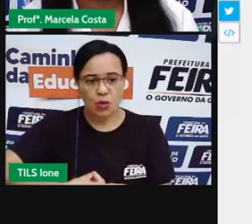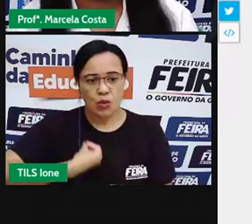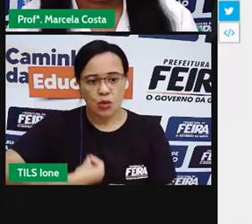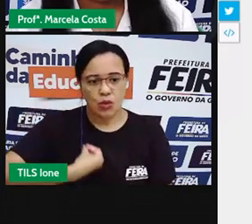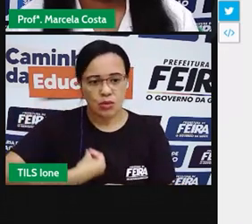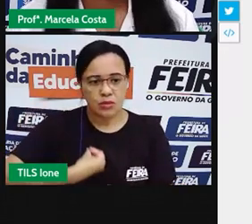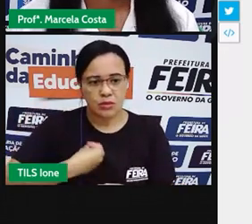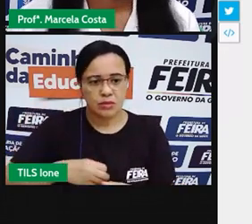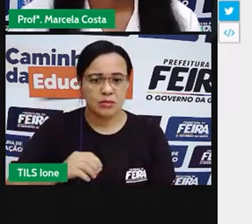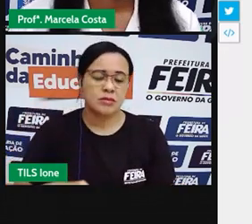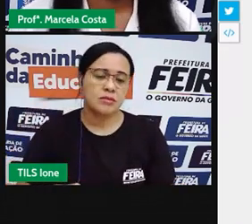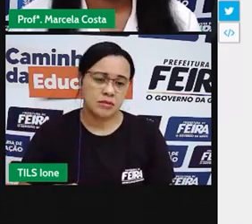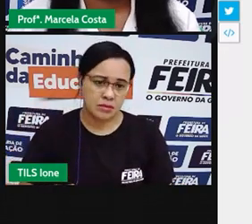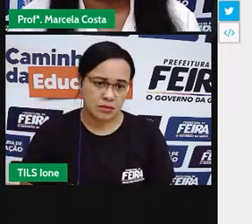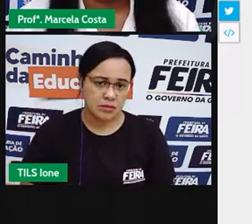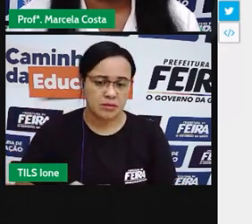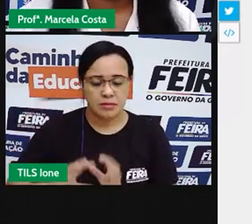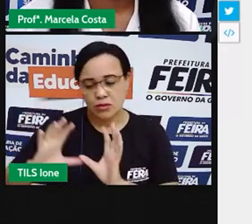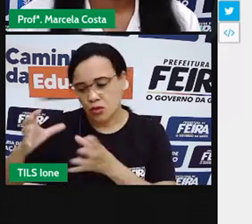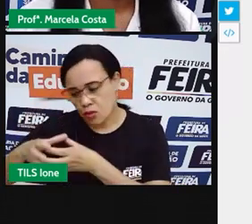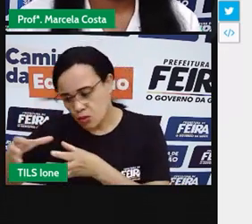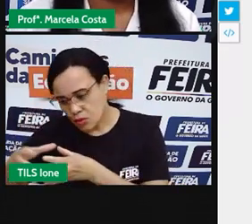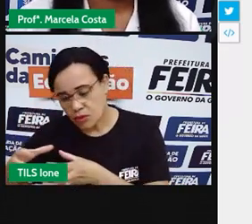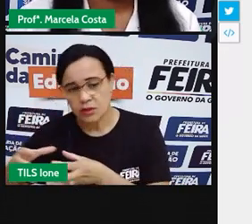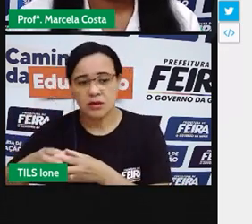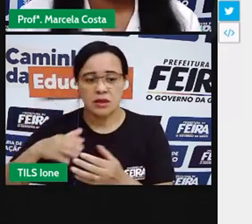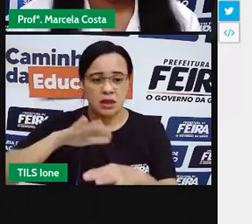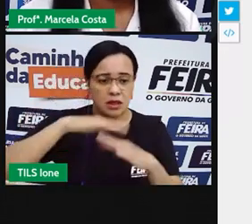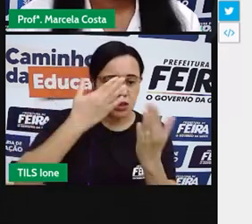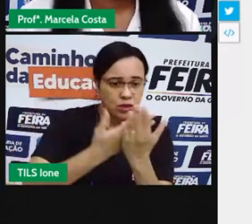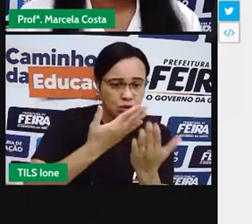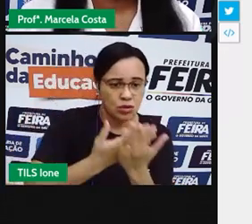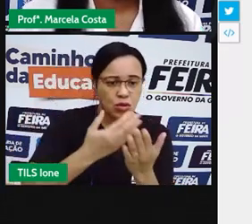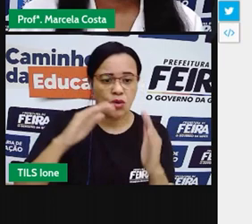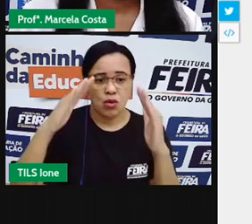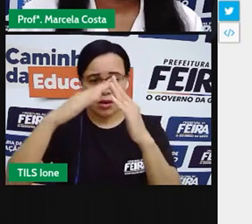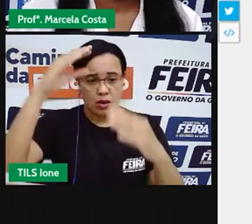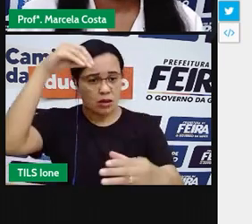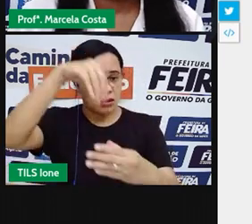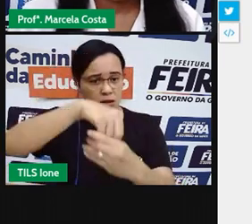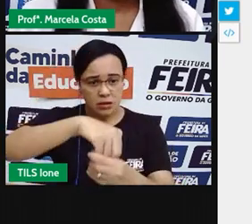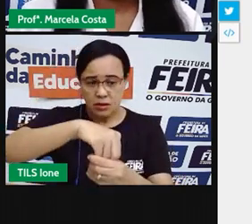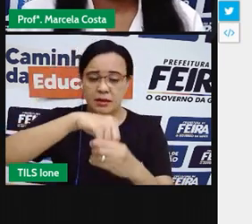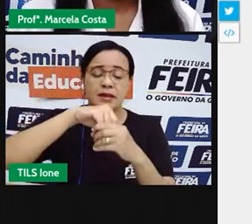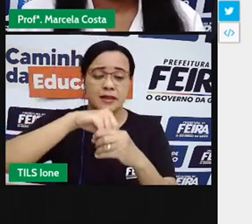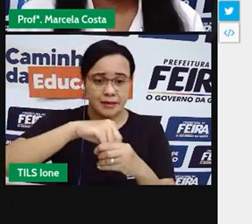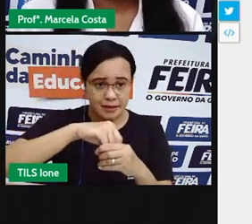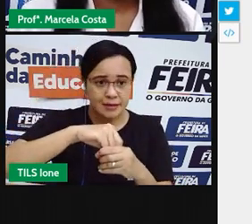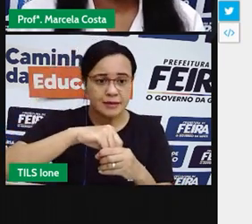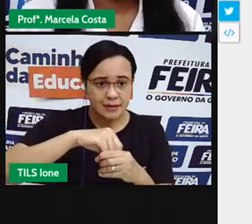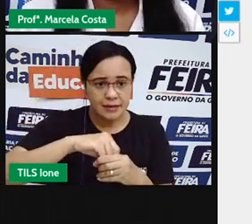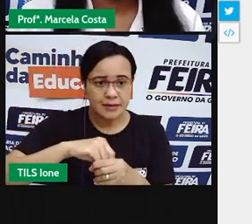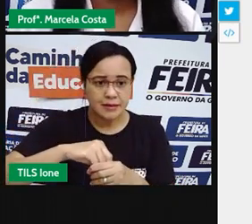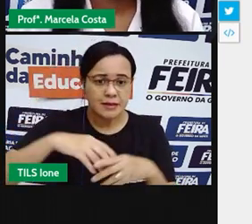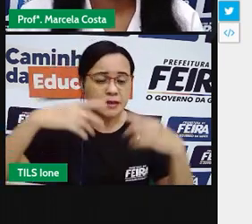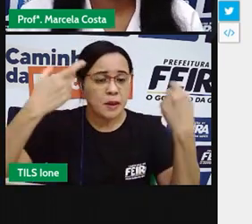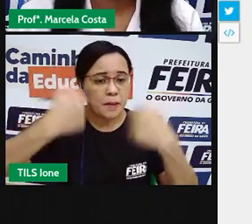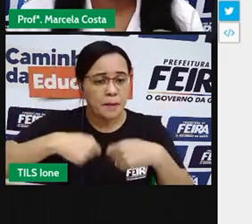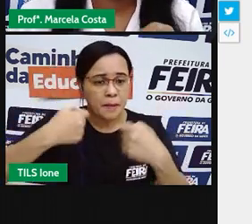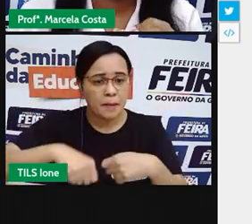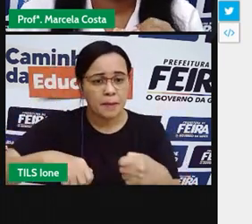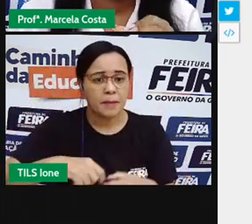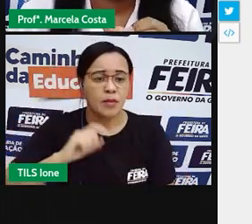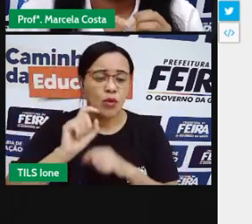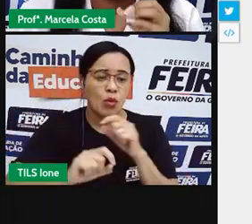em comunidade, na escola, em casa, elas dizem que elas estão centradas principalmente no